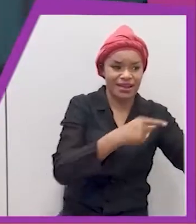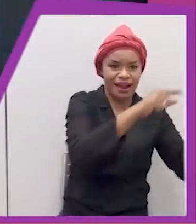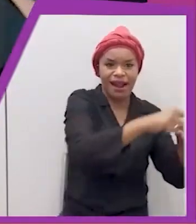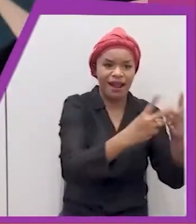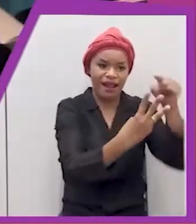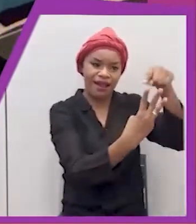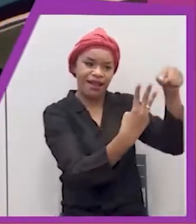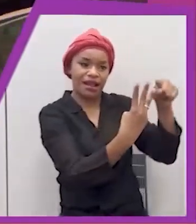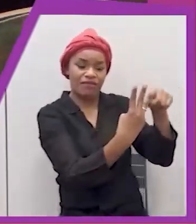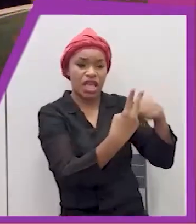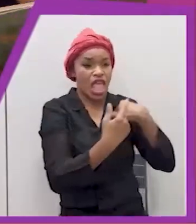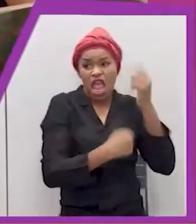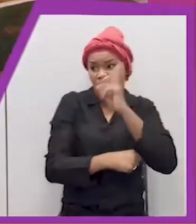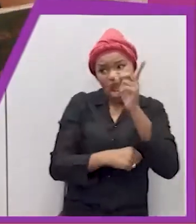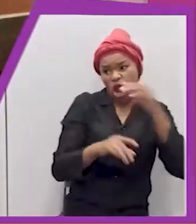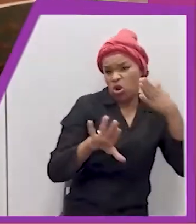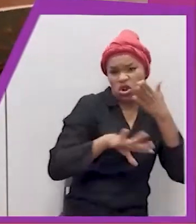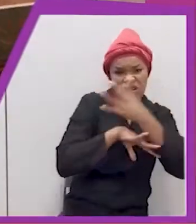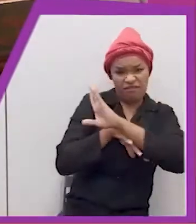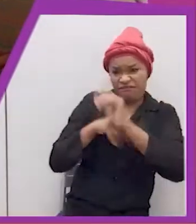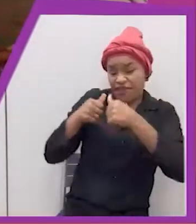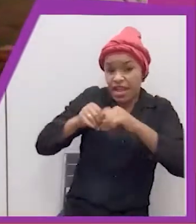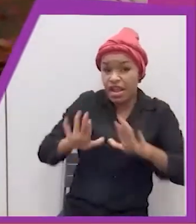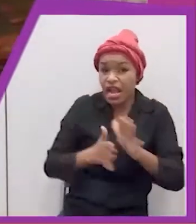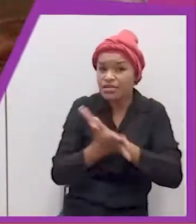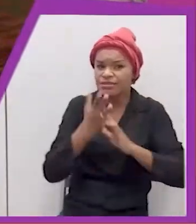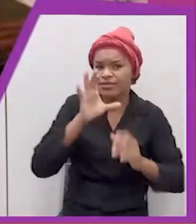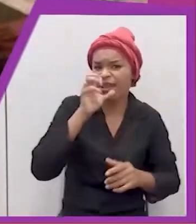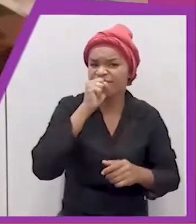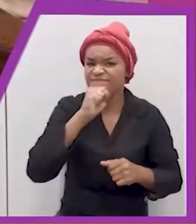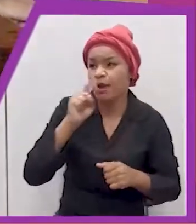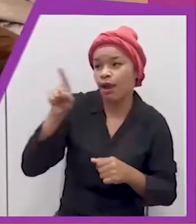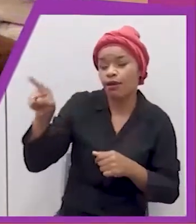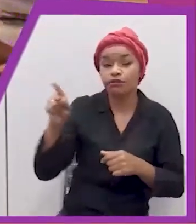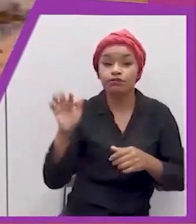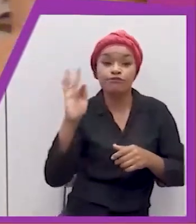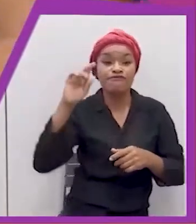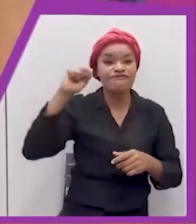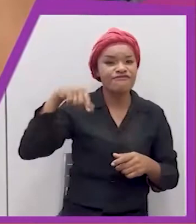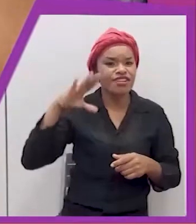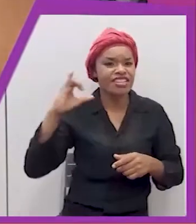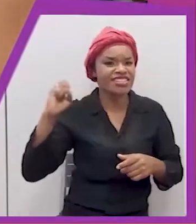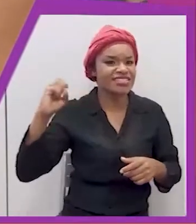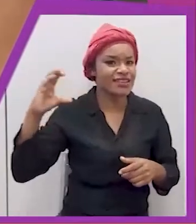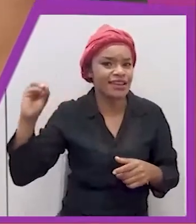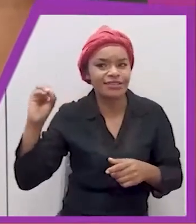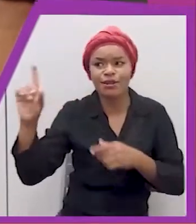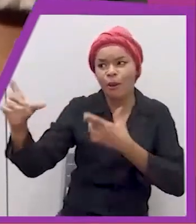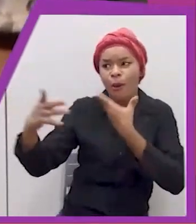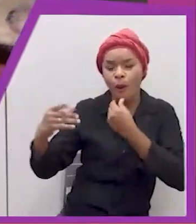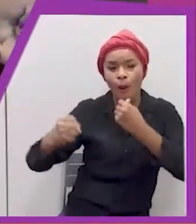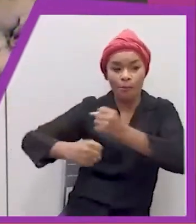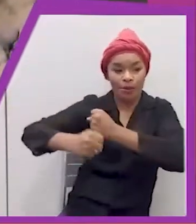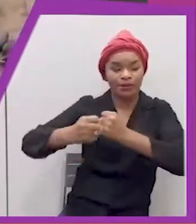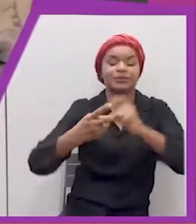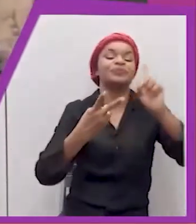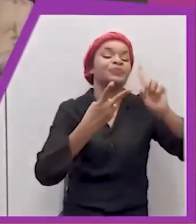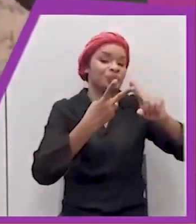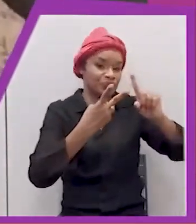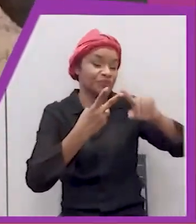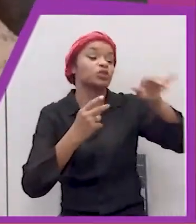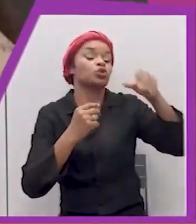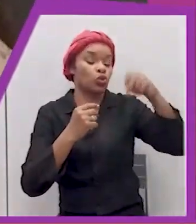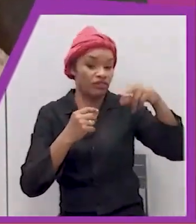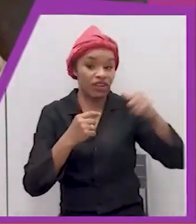Joana mas é filha Maria Eudes toda afobada eu é que não me arrisco ficar